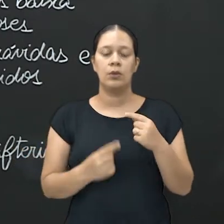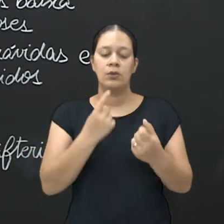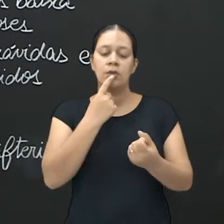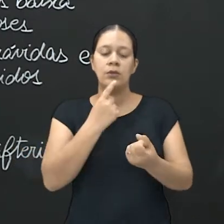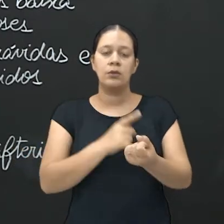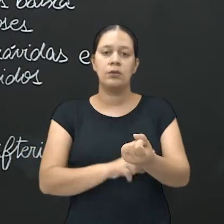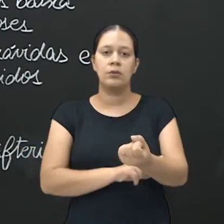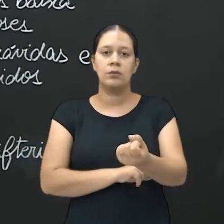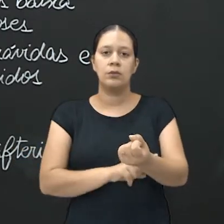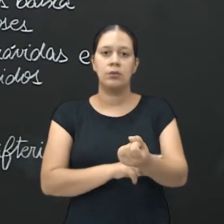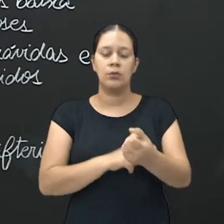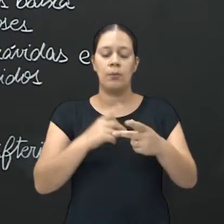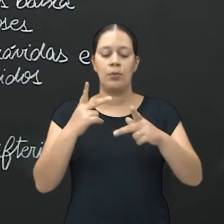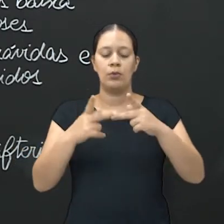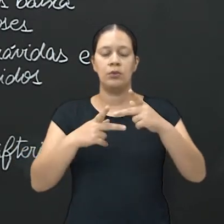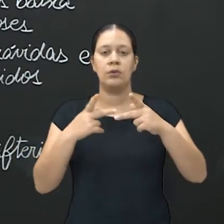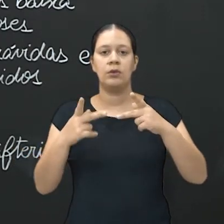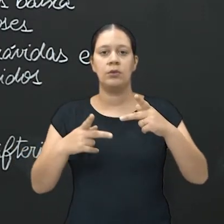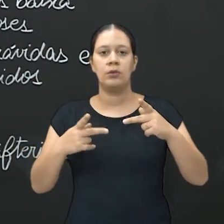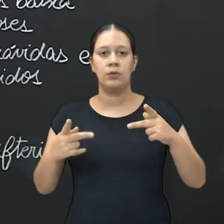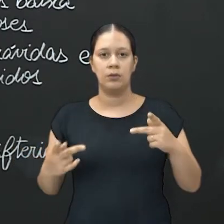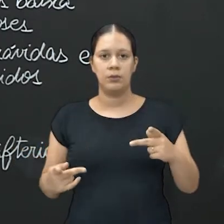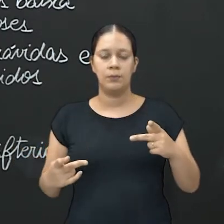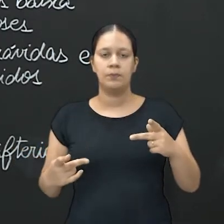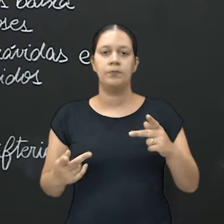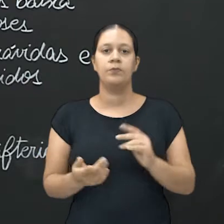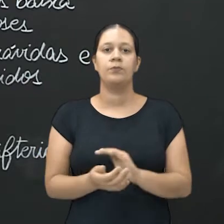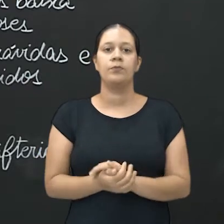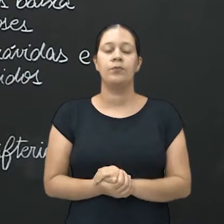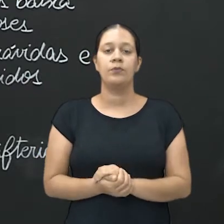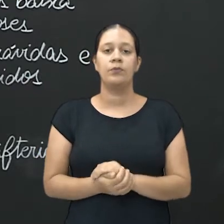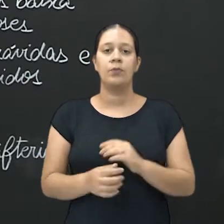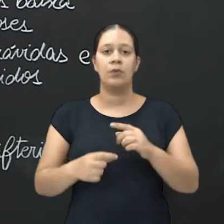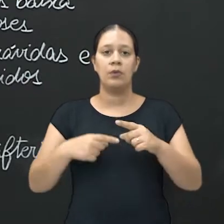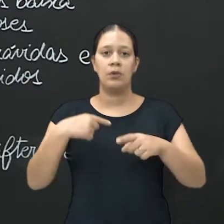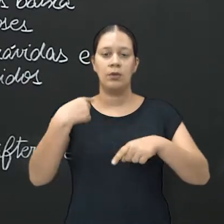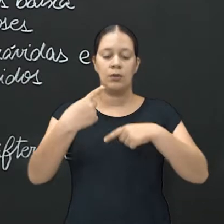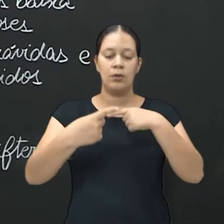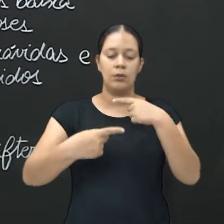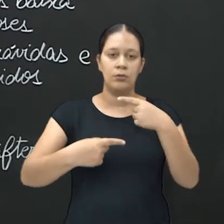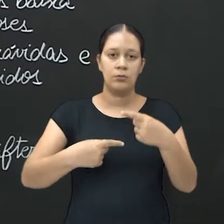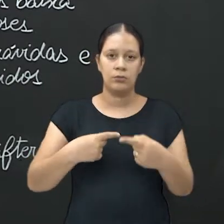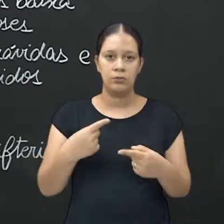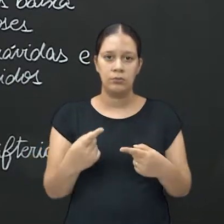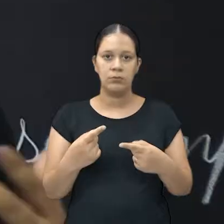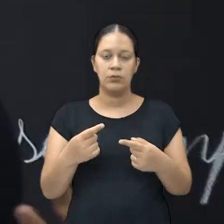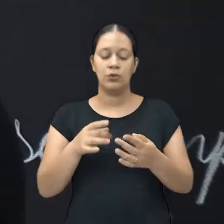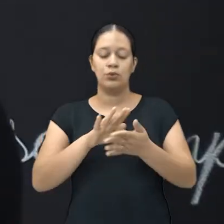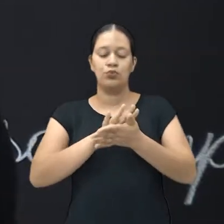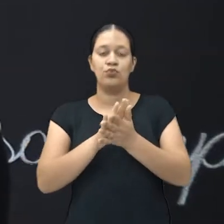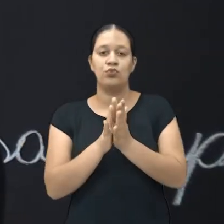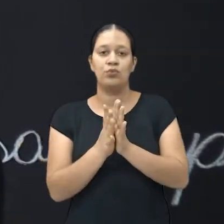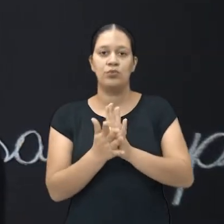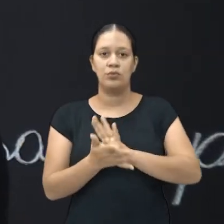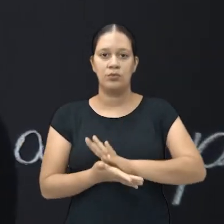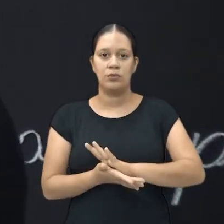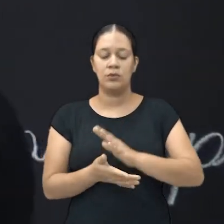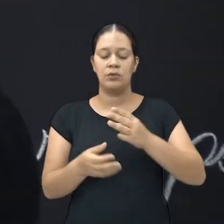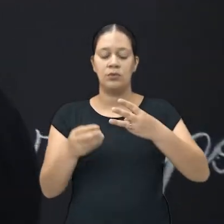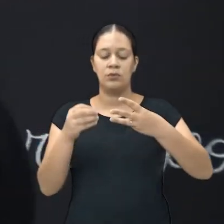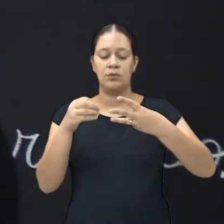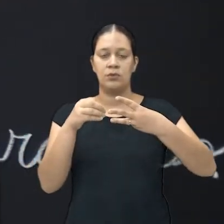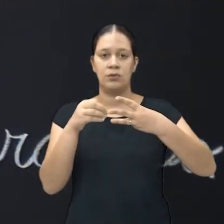a proteína desse micro-organismo, para atacá-la. E após esse ataque, após essa destruição, nós temos células